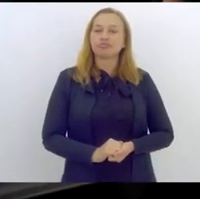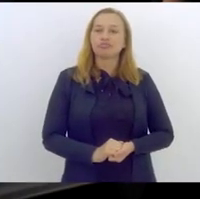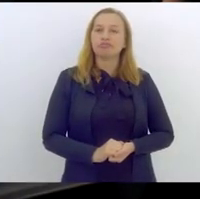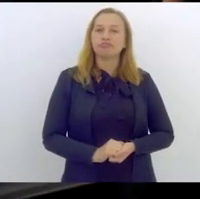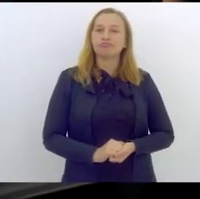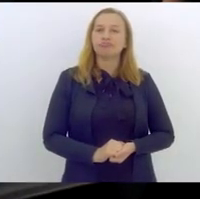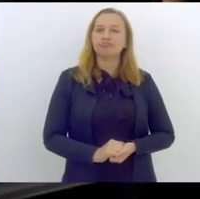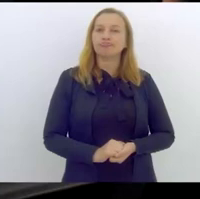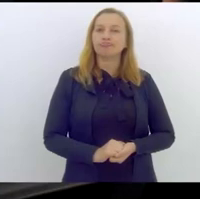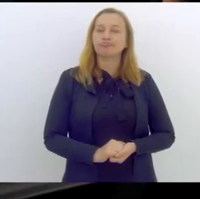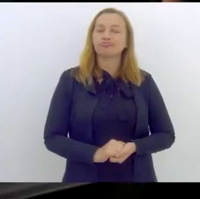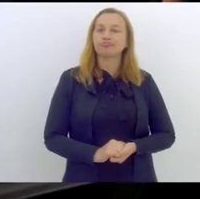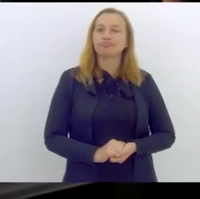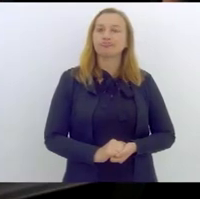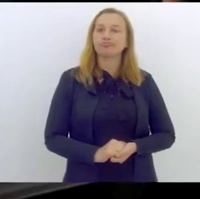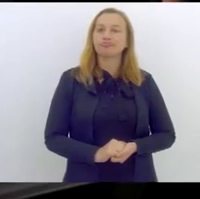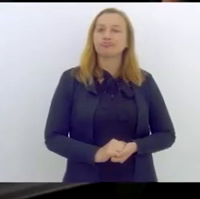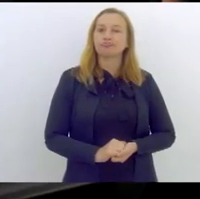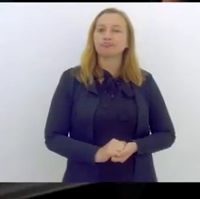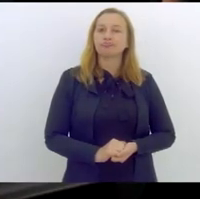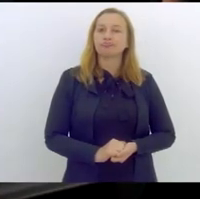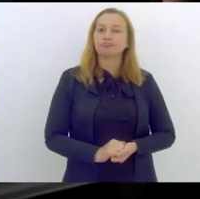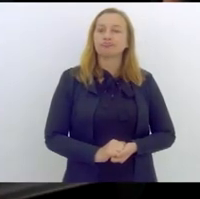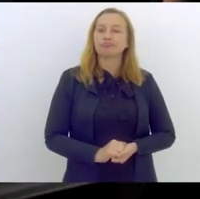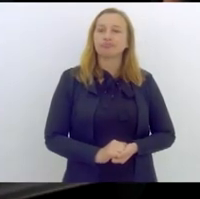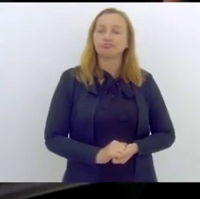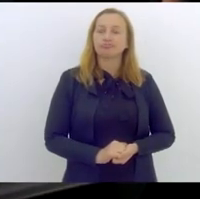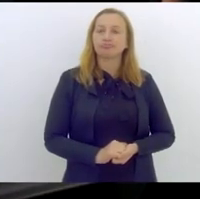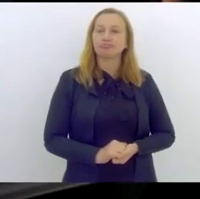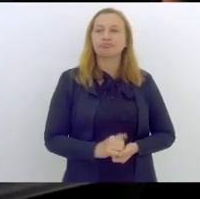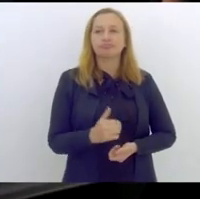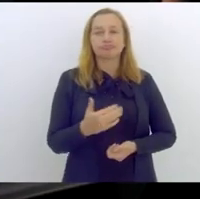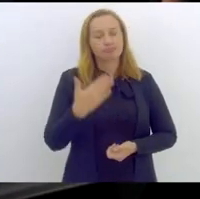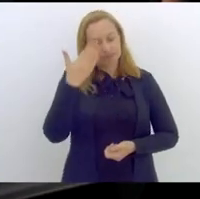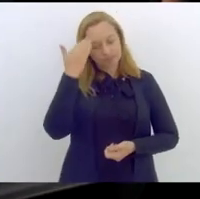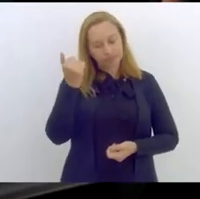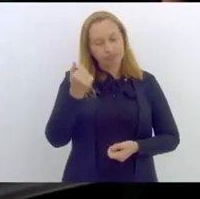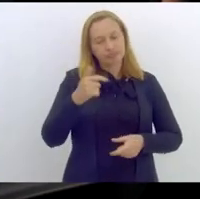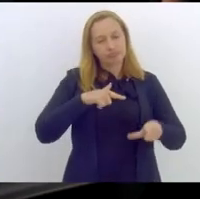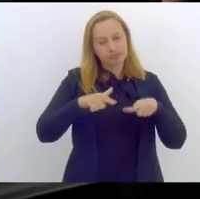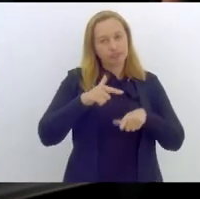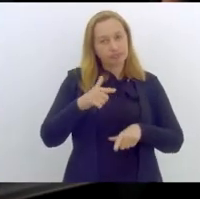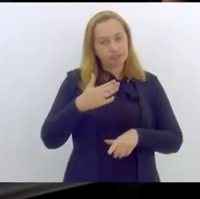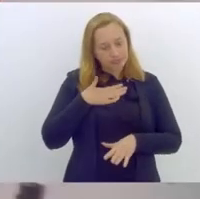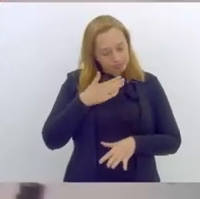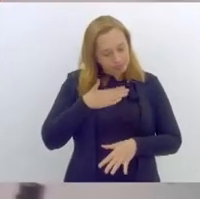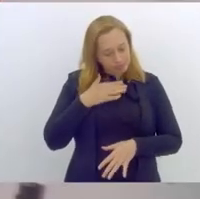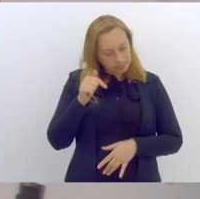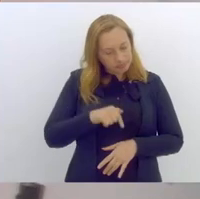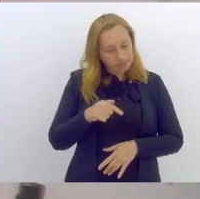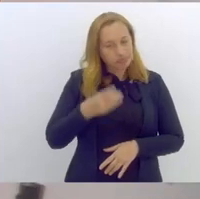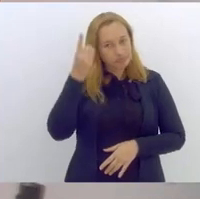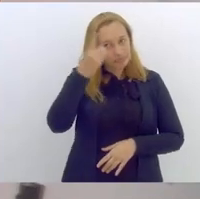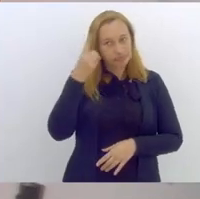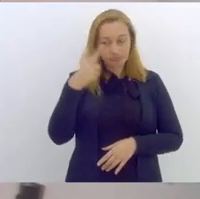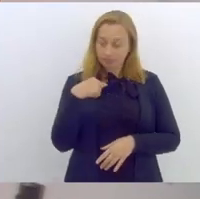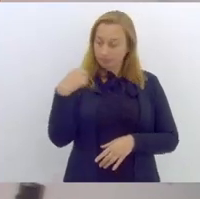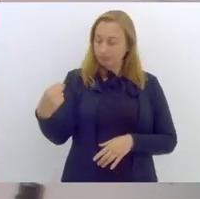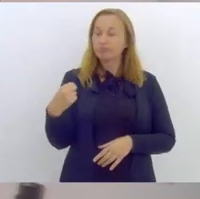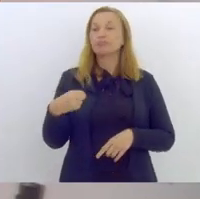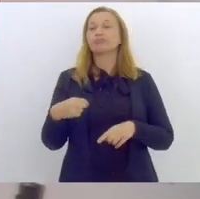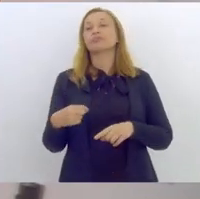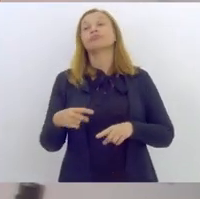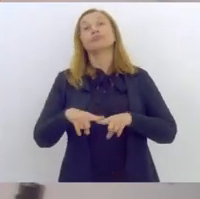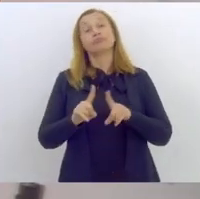eu sei exatamente a missão que tem aqui dentro não só como Deputado eleito